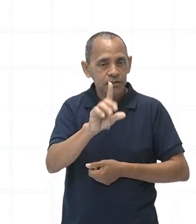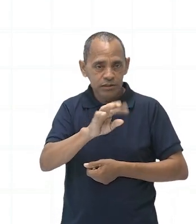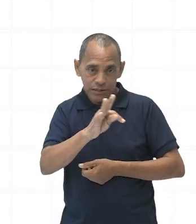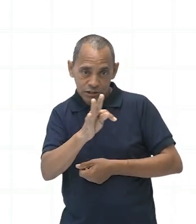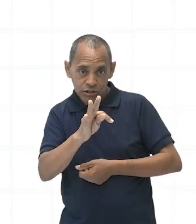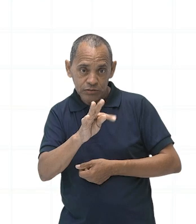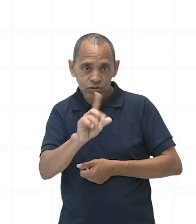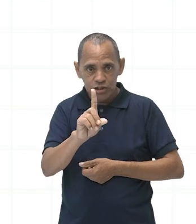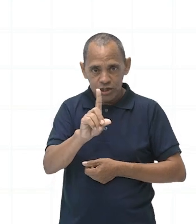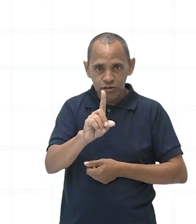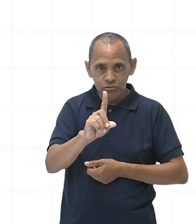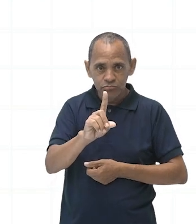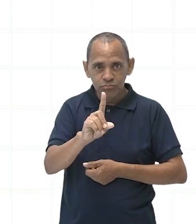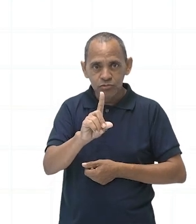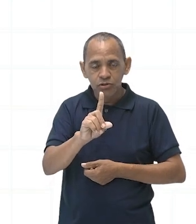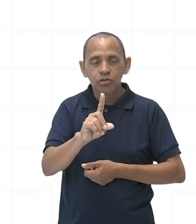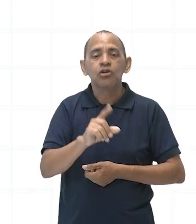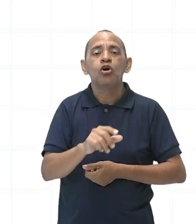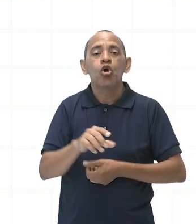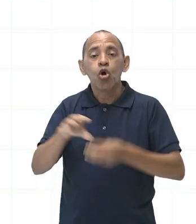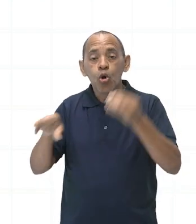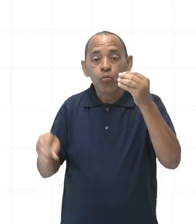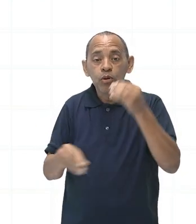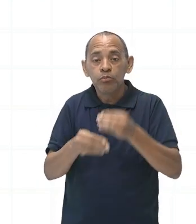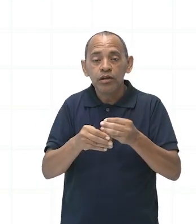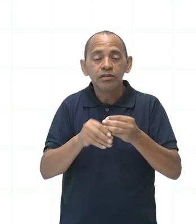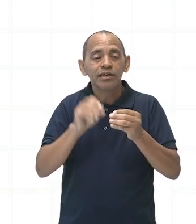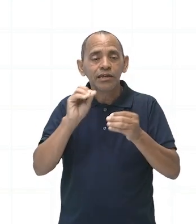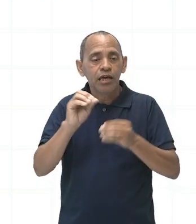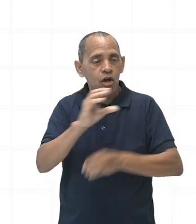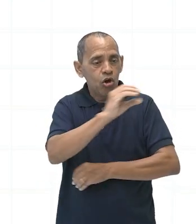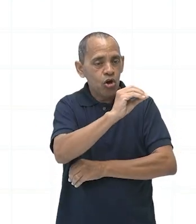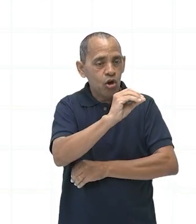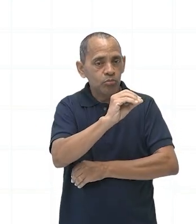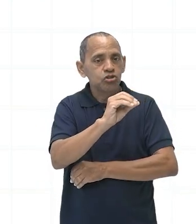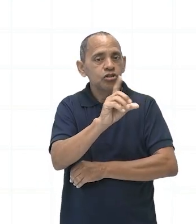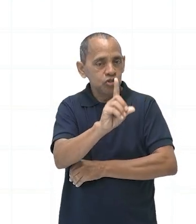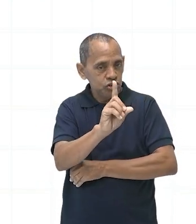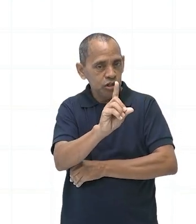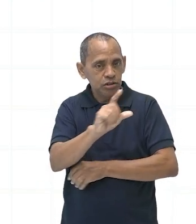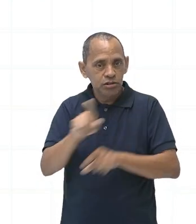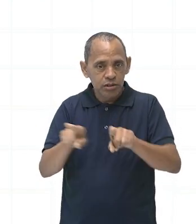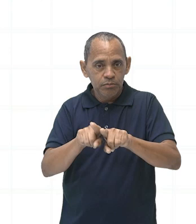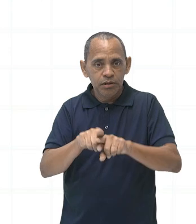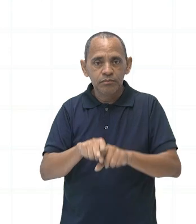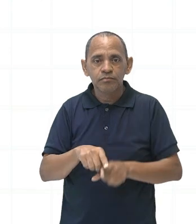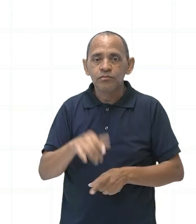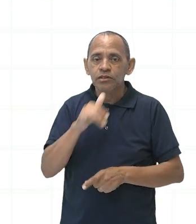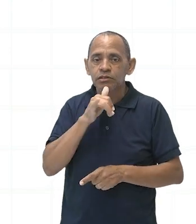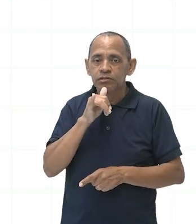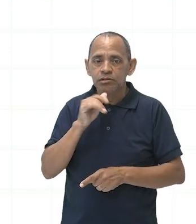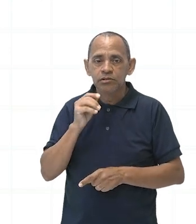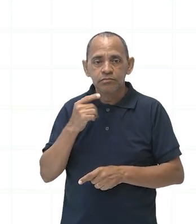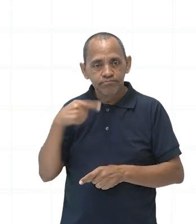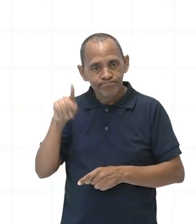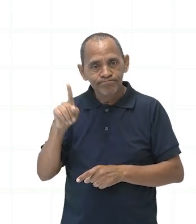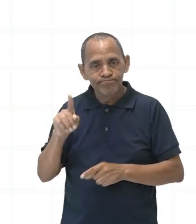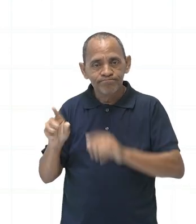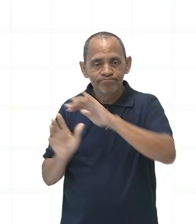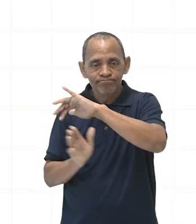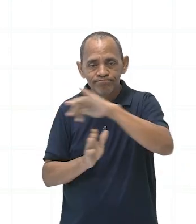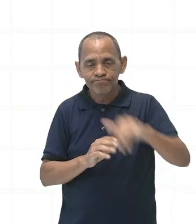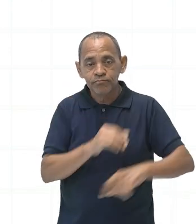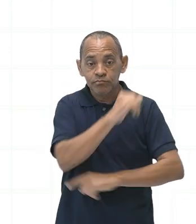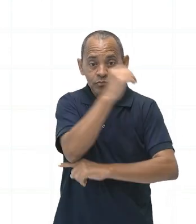o verbo, como é que é? É objeto direto, tá bom? Outro exemplo. A natureza precisa